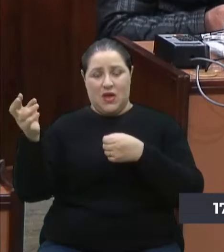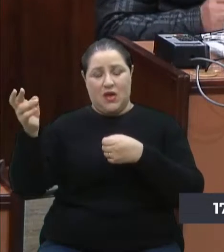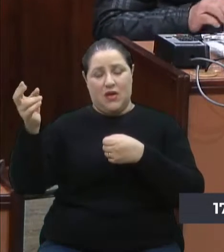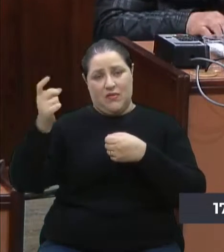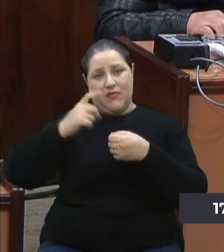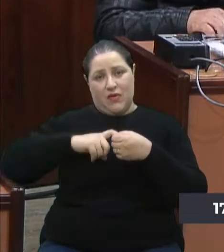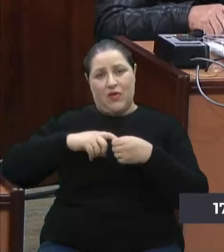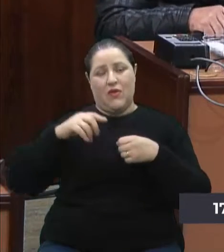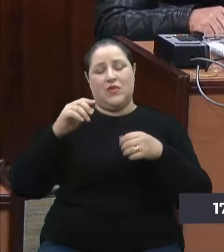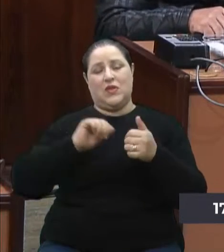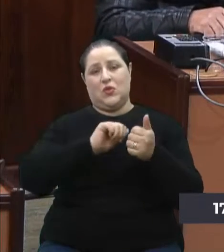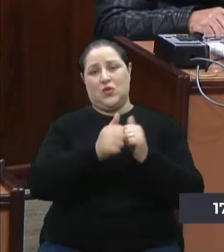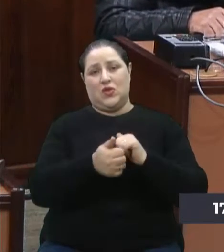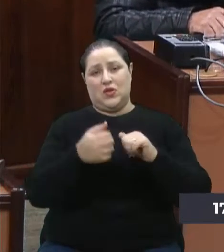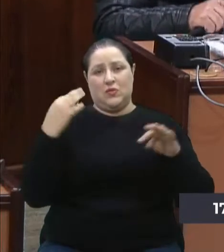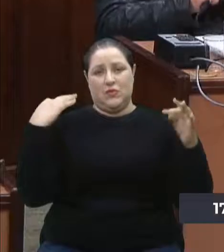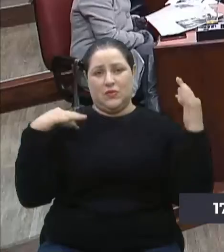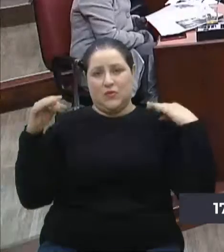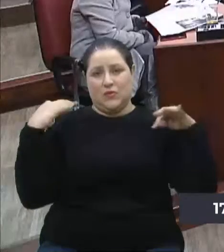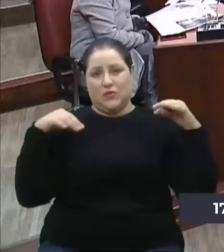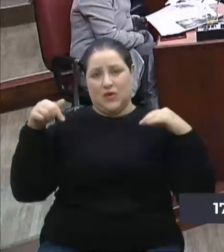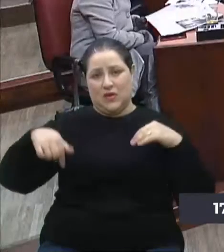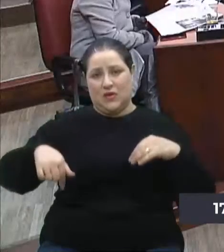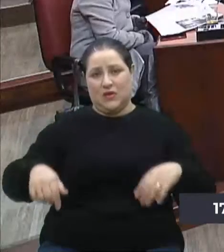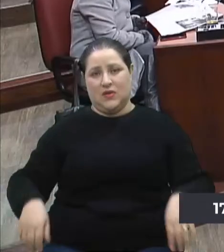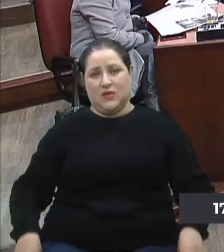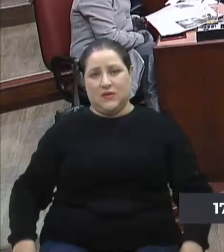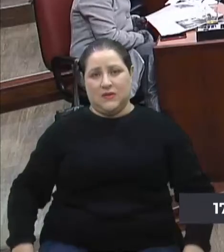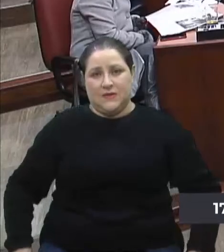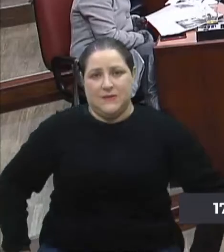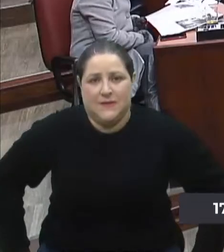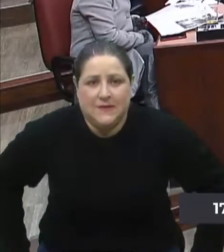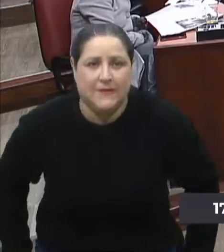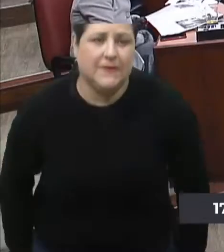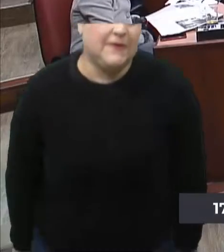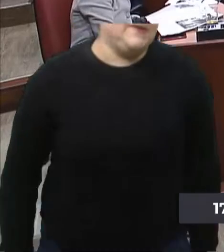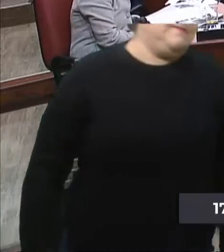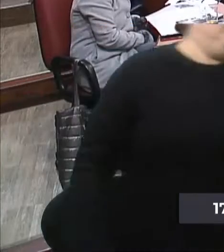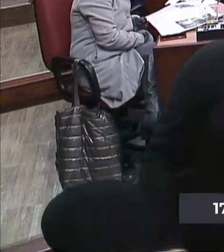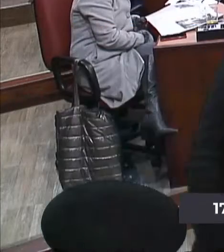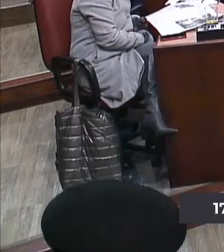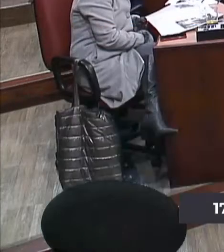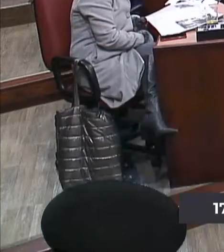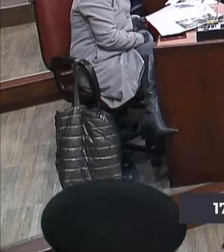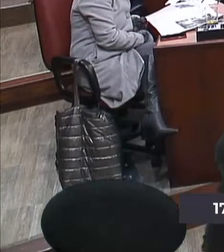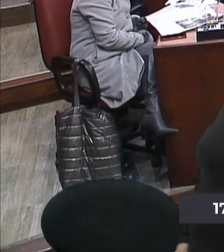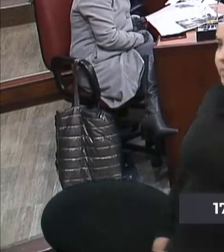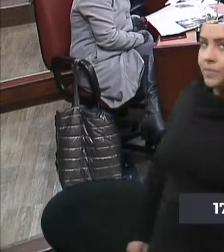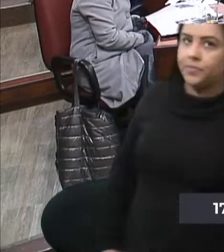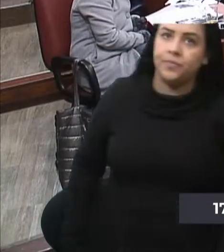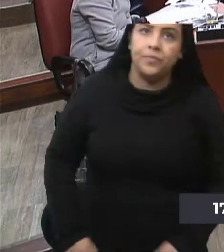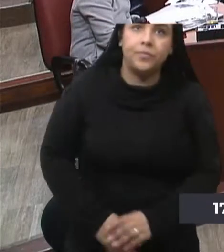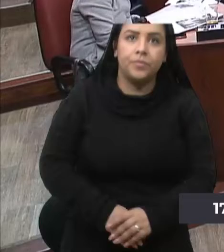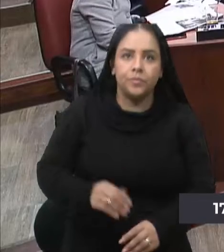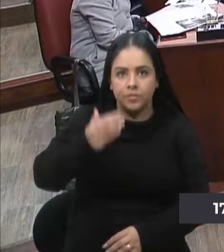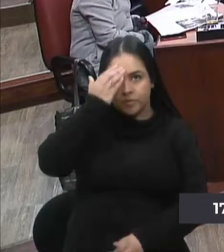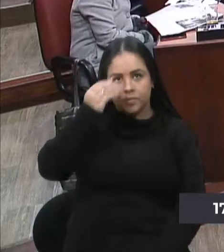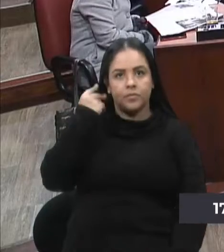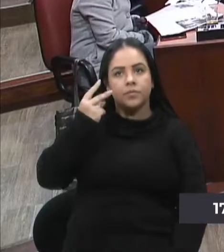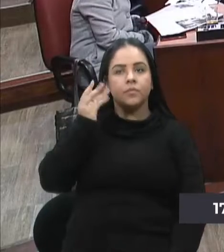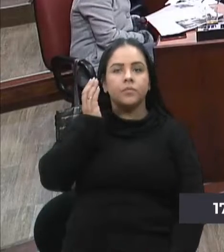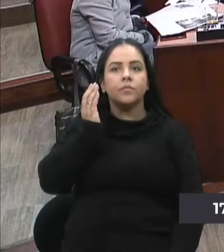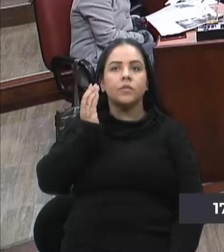relação ao turismo esportivo na cidade de Caxias obrigado obrigado pela contribuição a vereador Felipe e meio de uma parte pequena parte de Vereador Renato